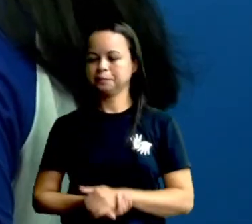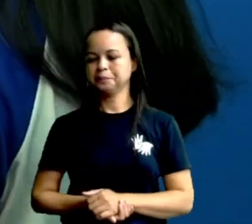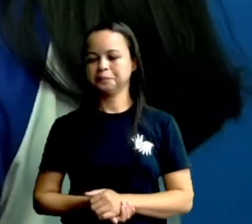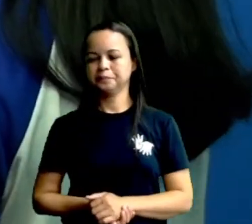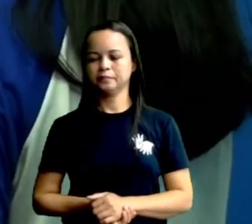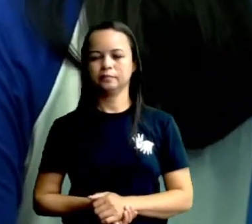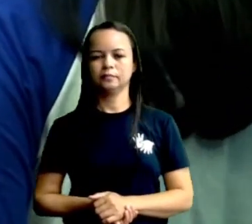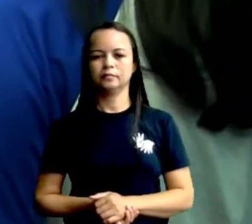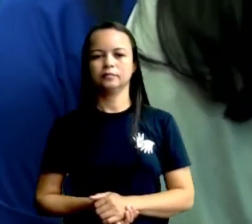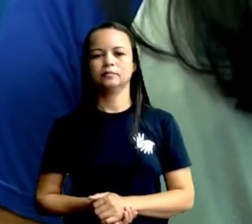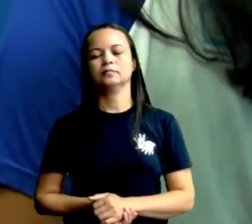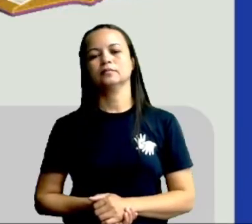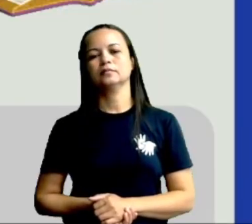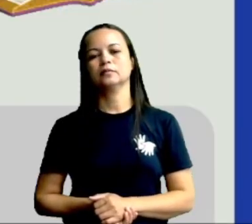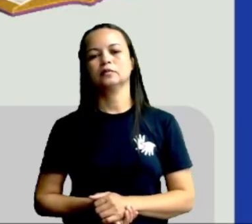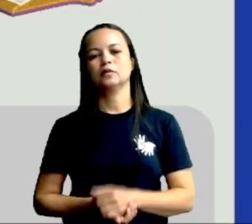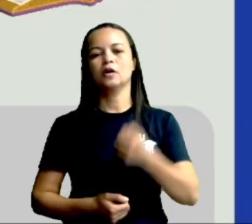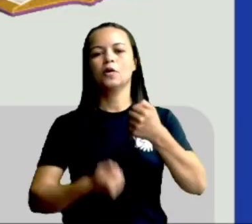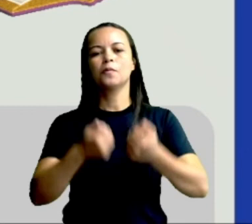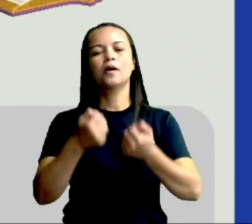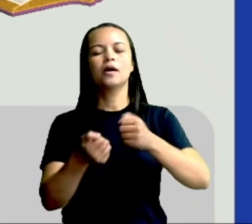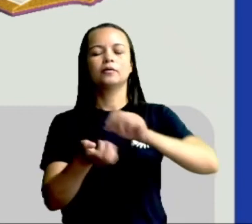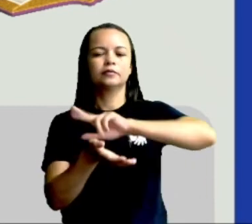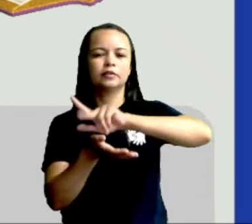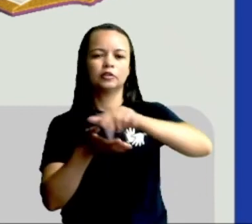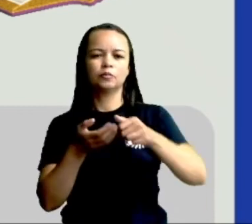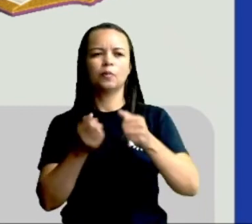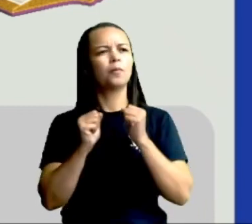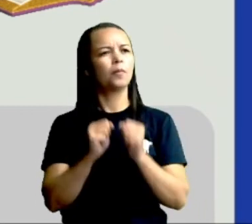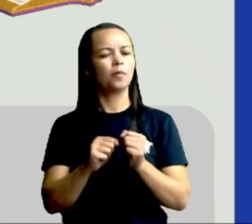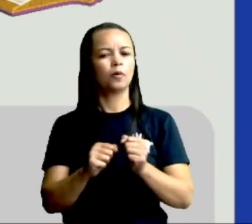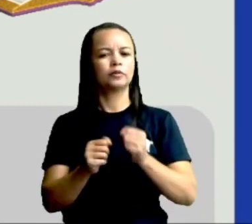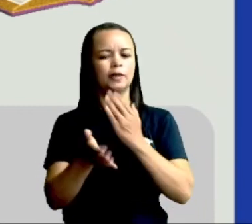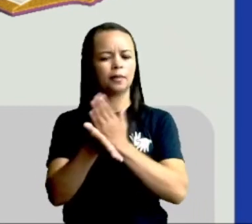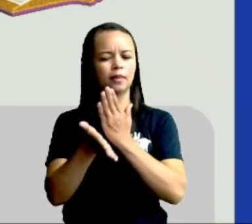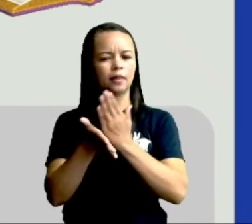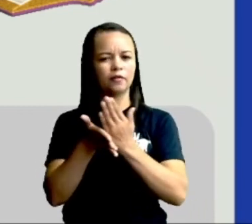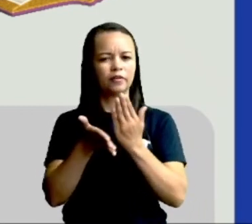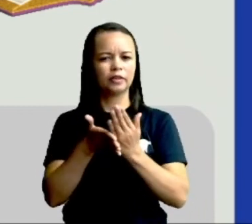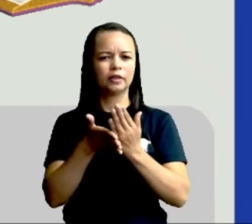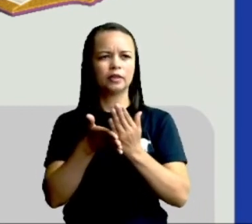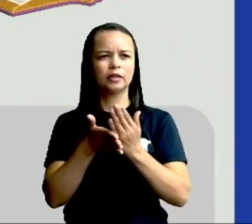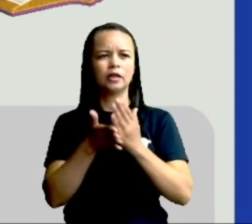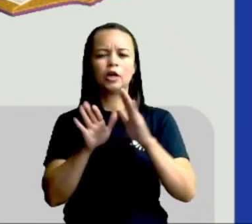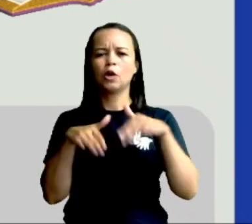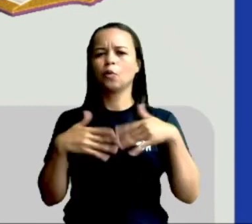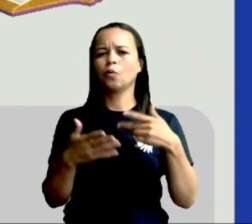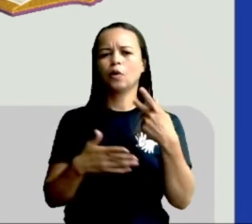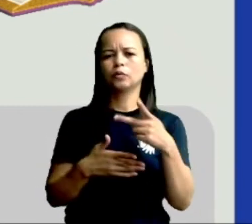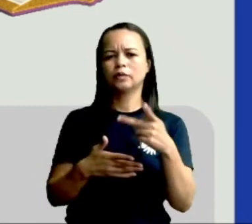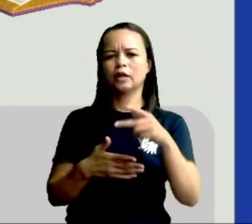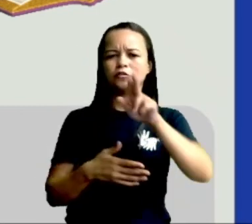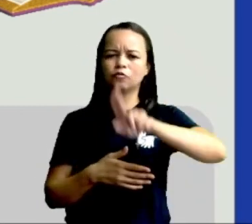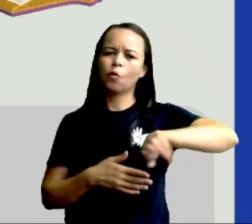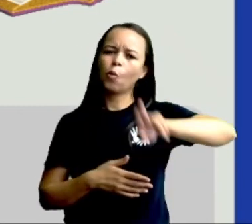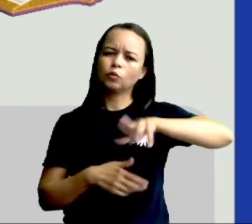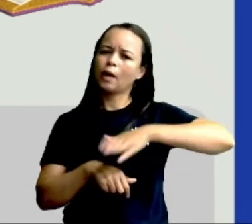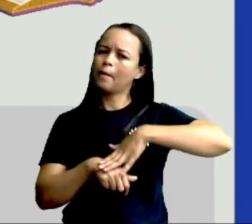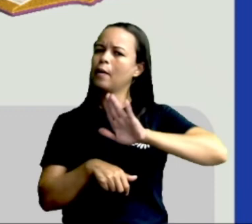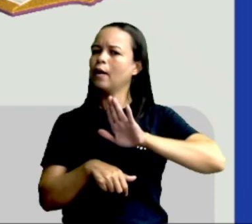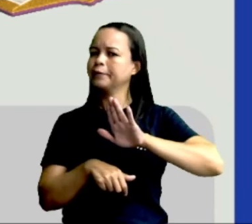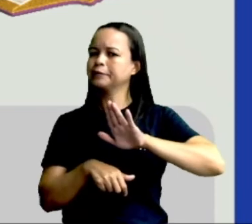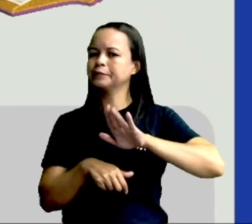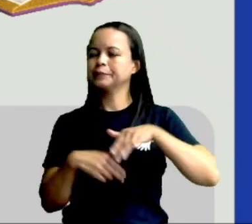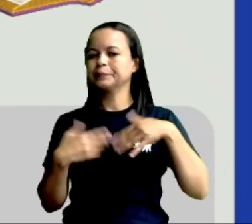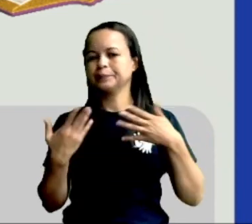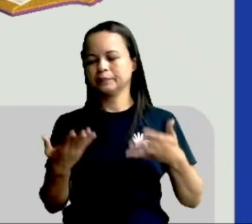ó. Como meio de transporte pode ser dividido e qual deles você mais utiliza? Então, volta